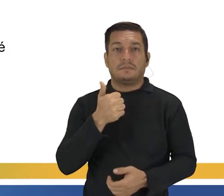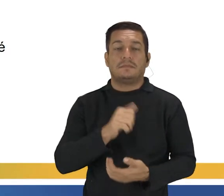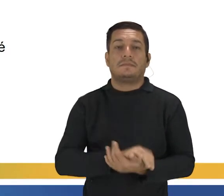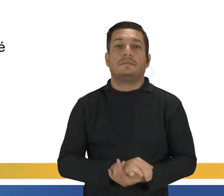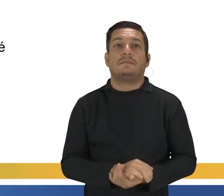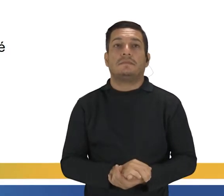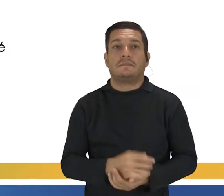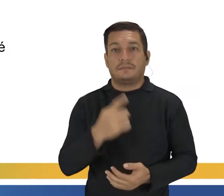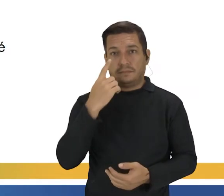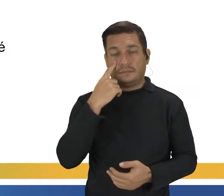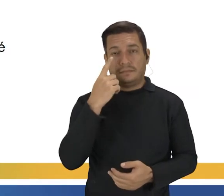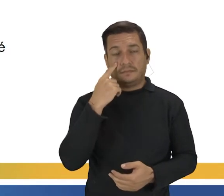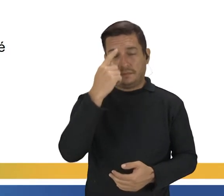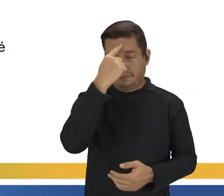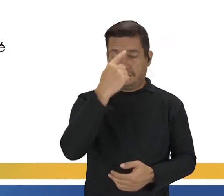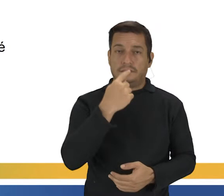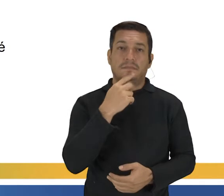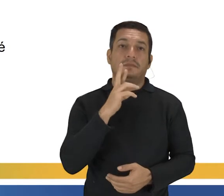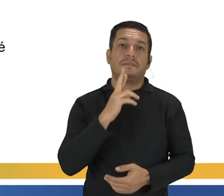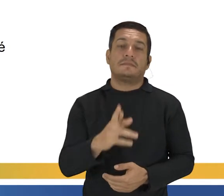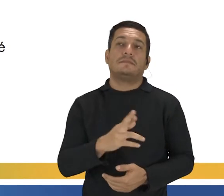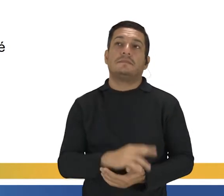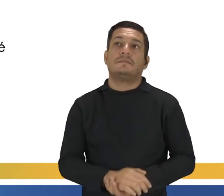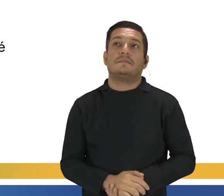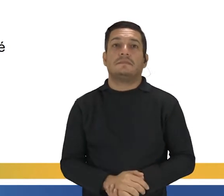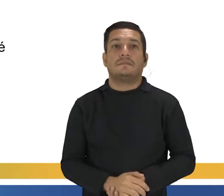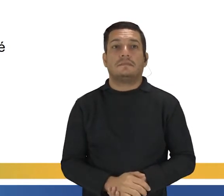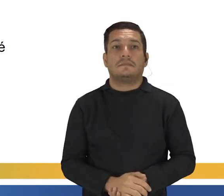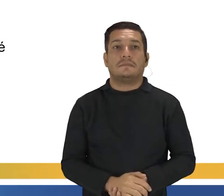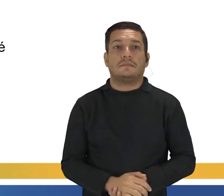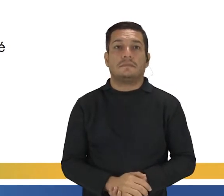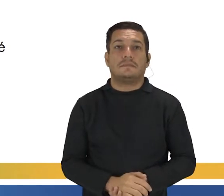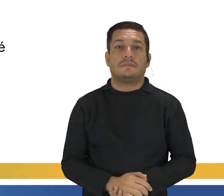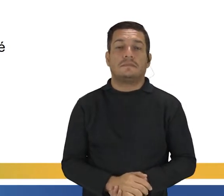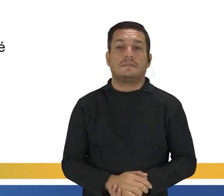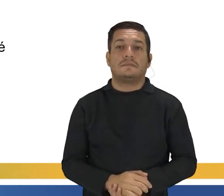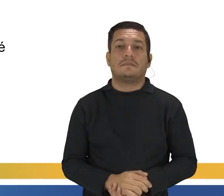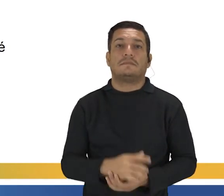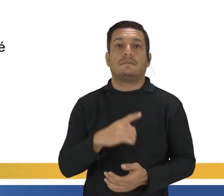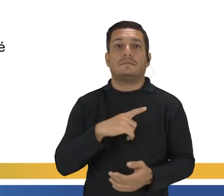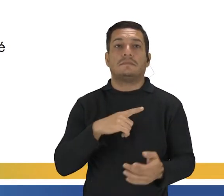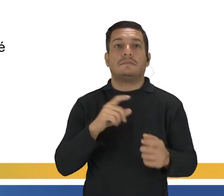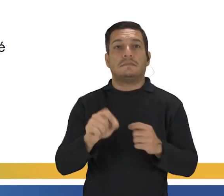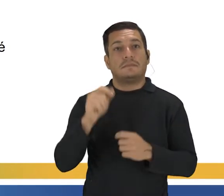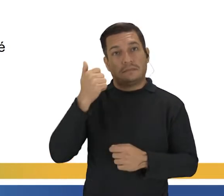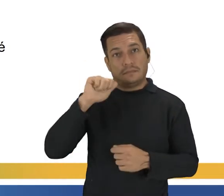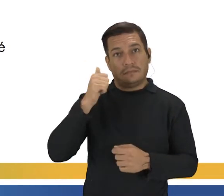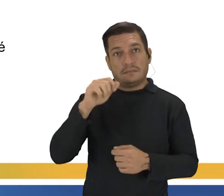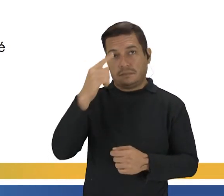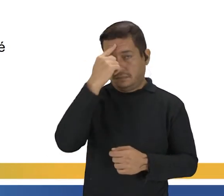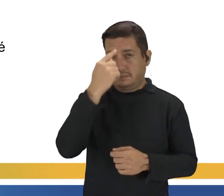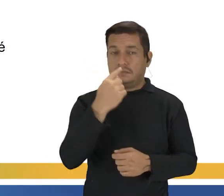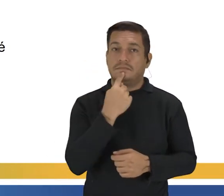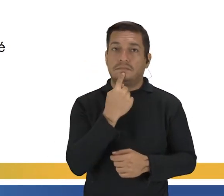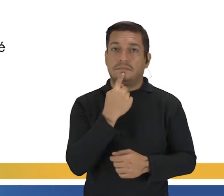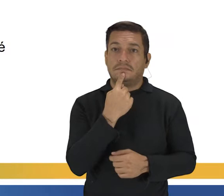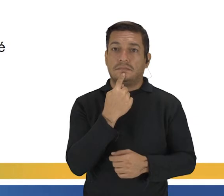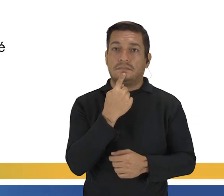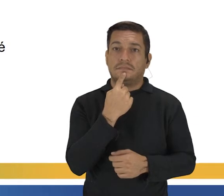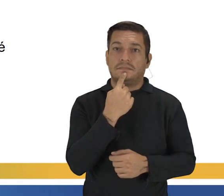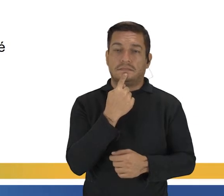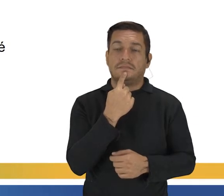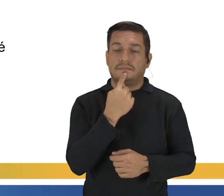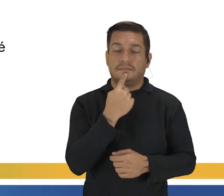1. Observe a imagem e responda. A questão está nos pedindo para observar a imagem. Então,